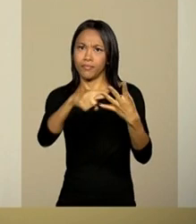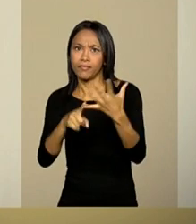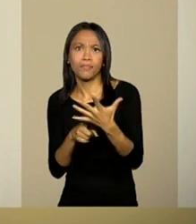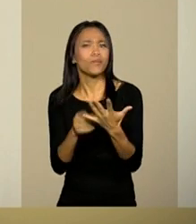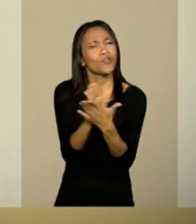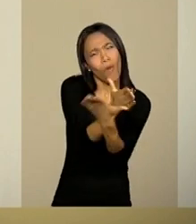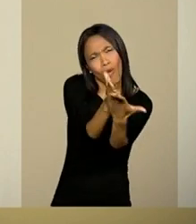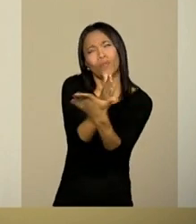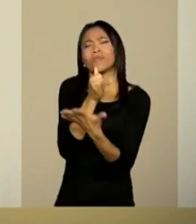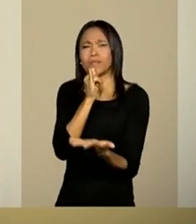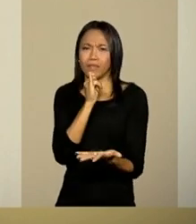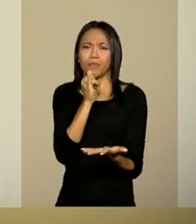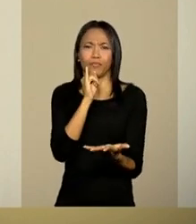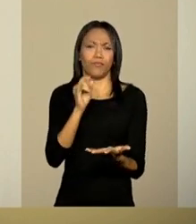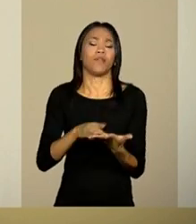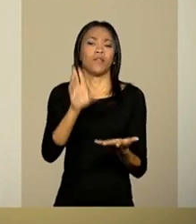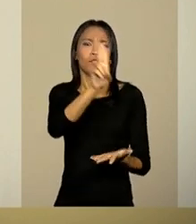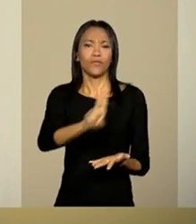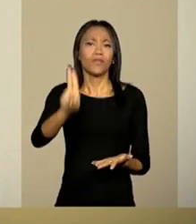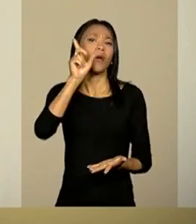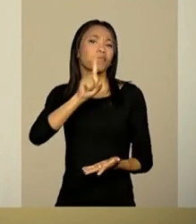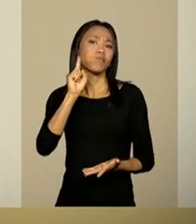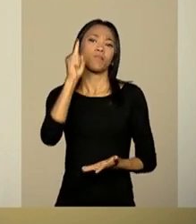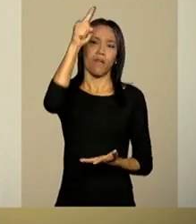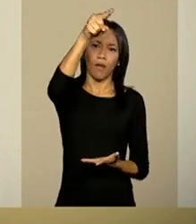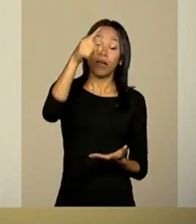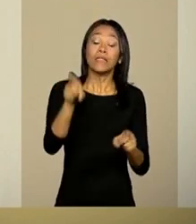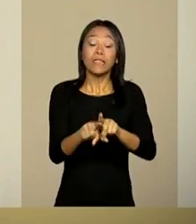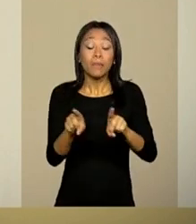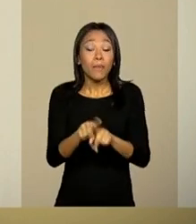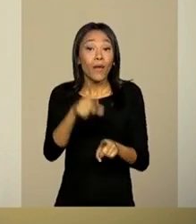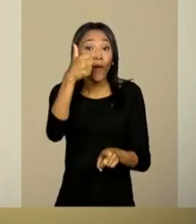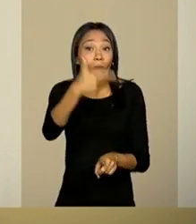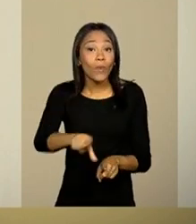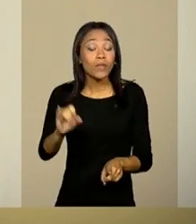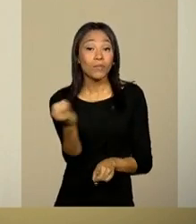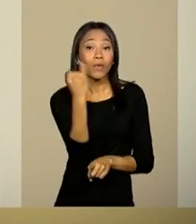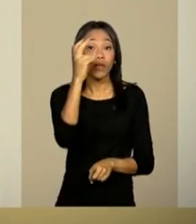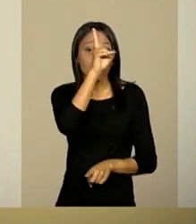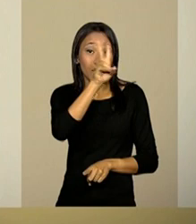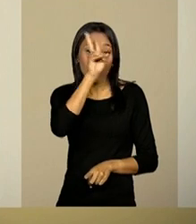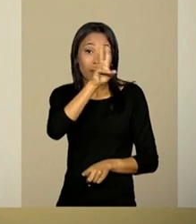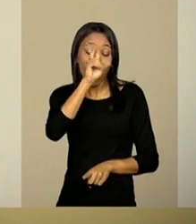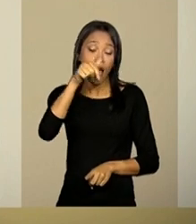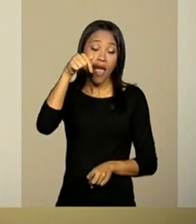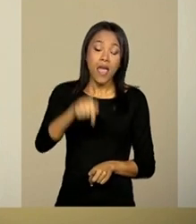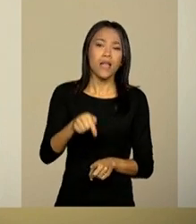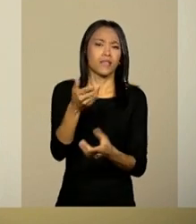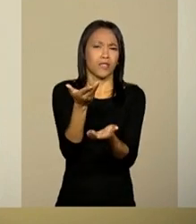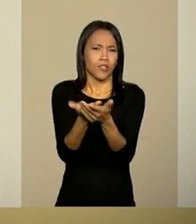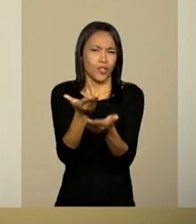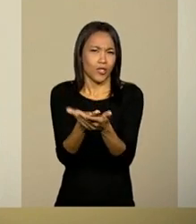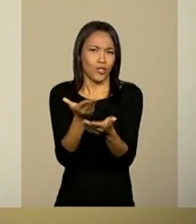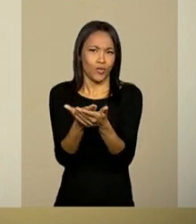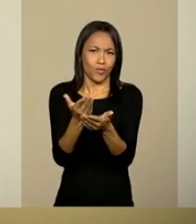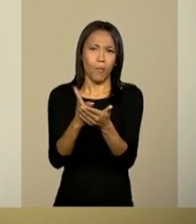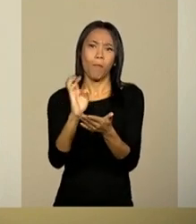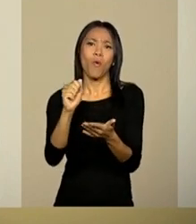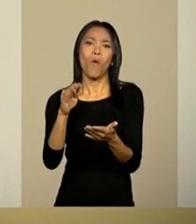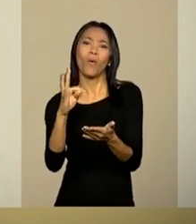citar alguns exemplos tem outra coisa importante pra gente lembrar viu Luciano essas bolsas de mestrado